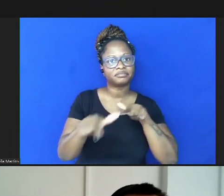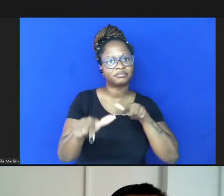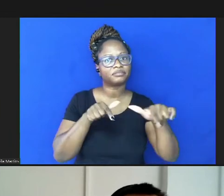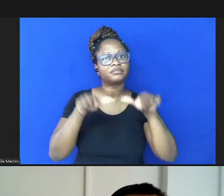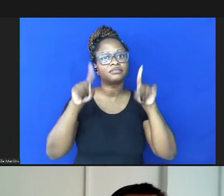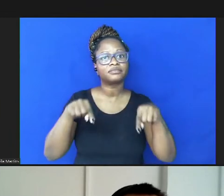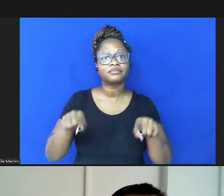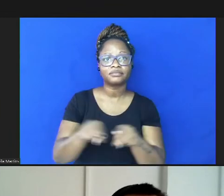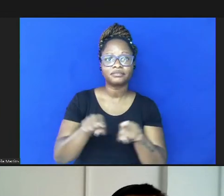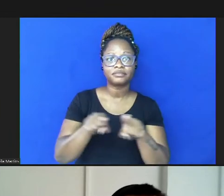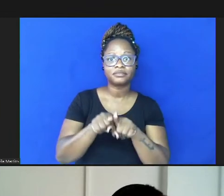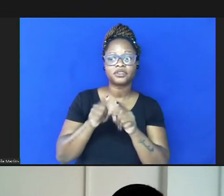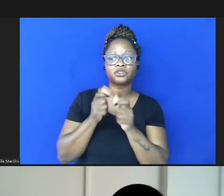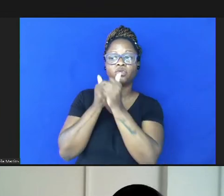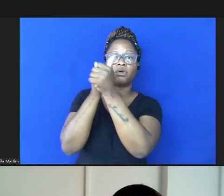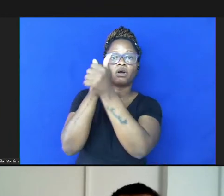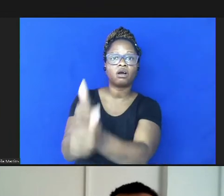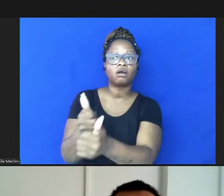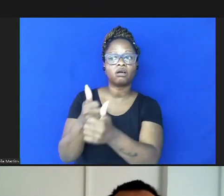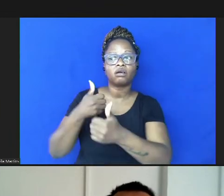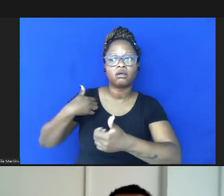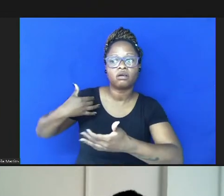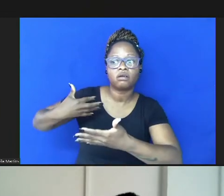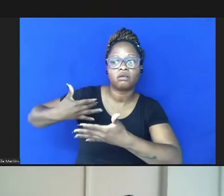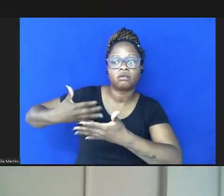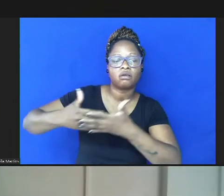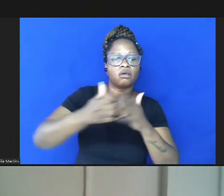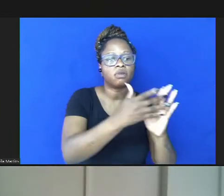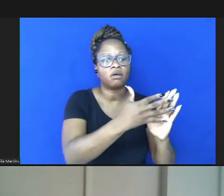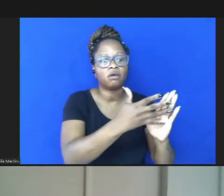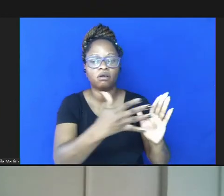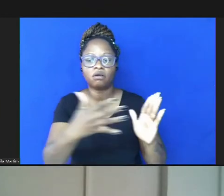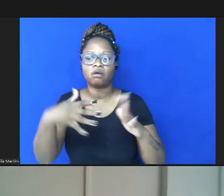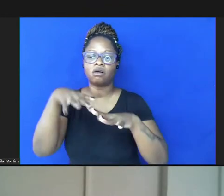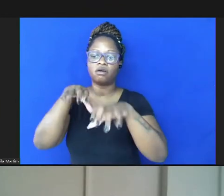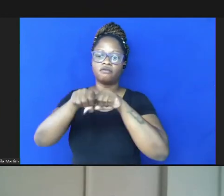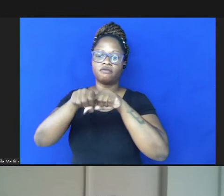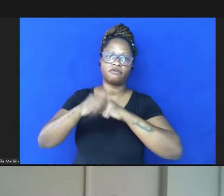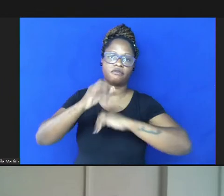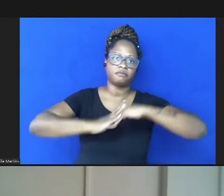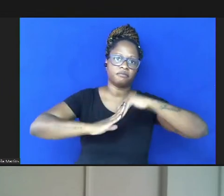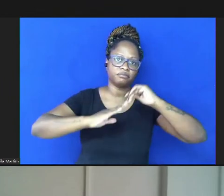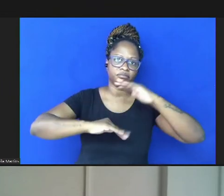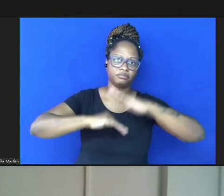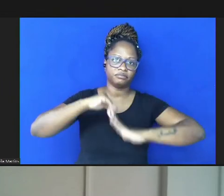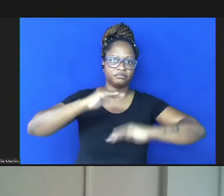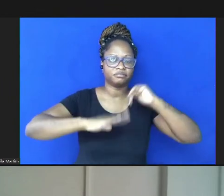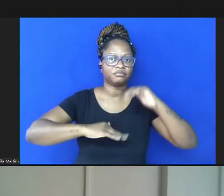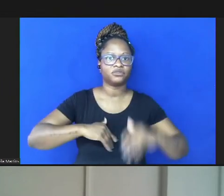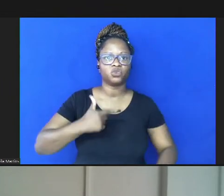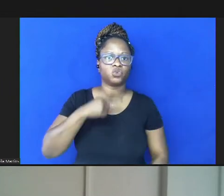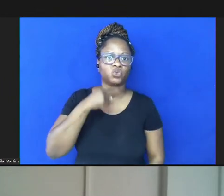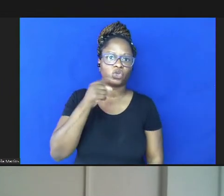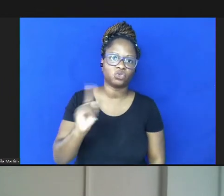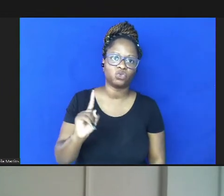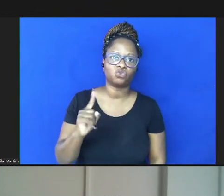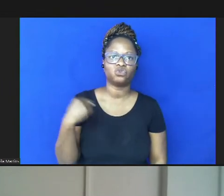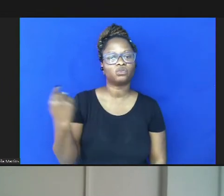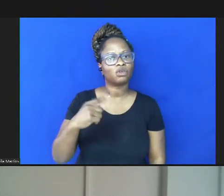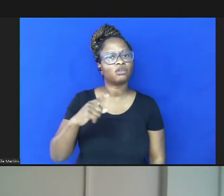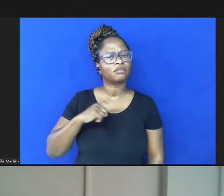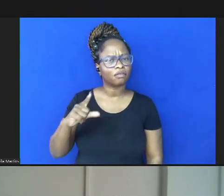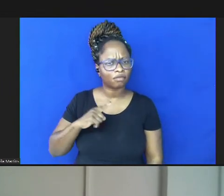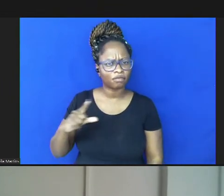o acompanhamento ao longo da execução da formação profissional. E, de fato, não tem a menor dúvida que a gente tem aí uma, para